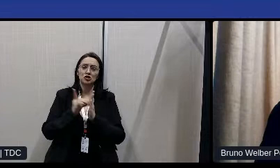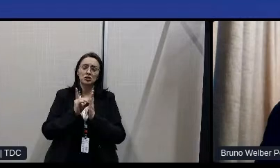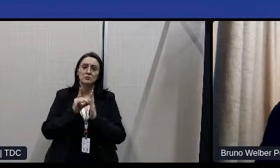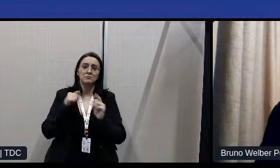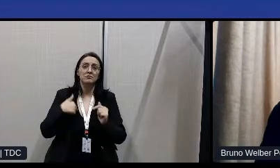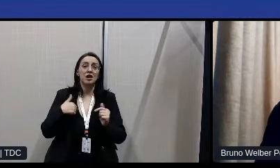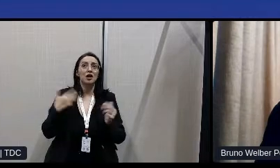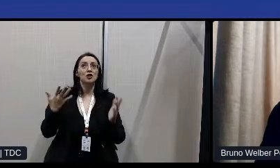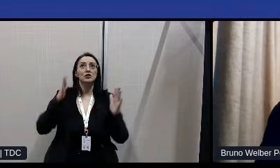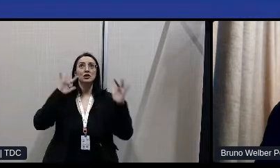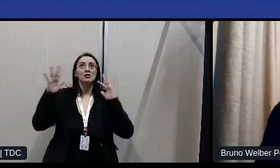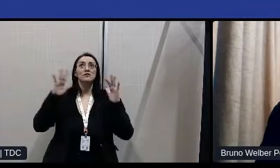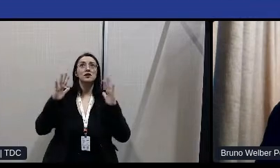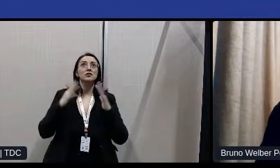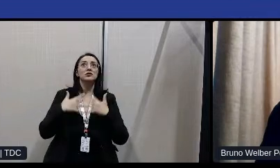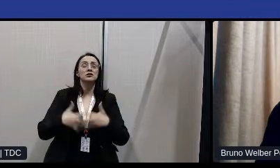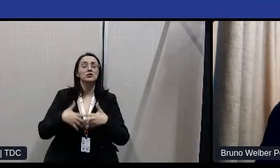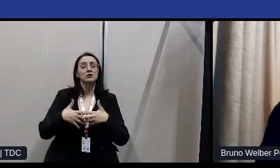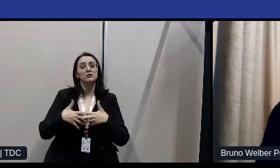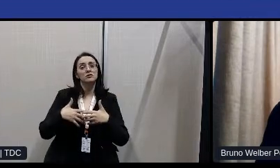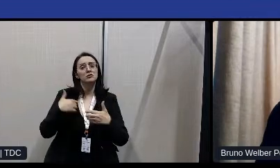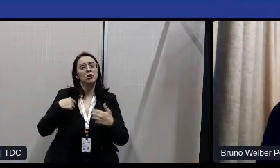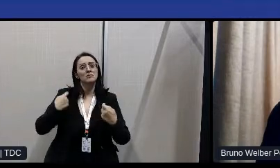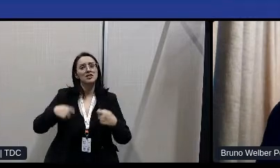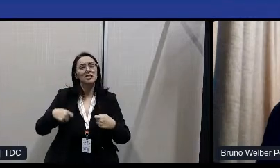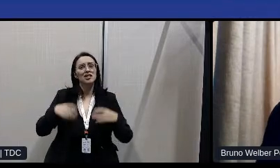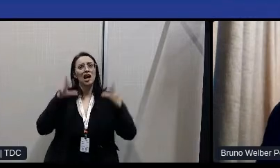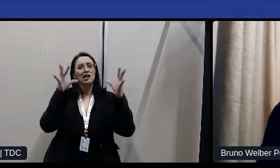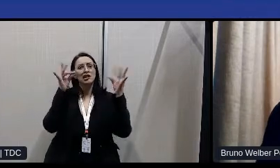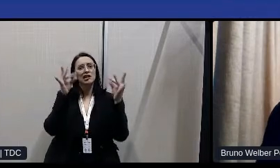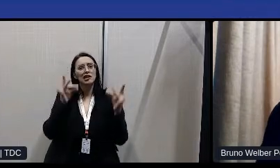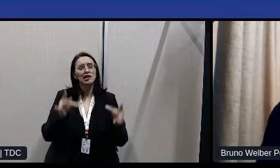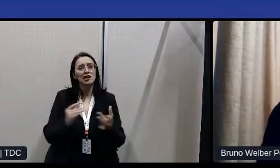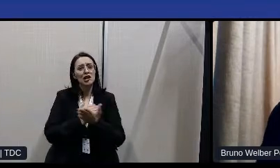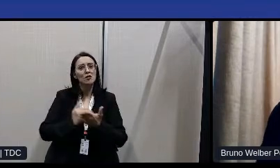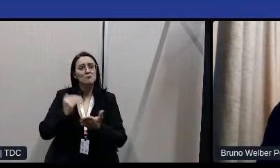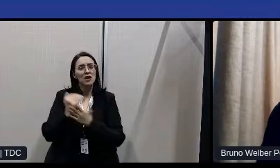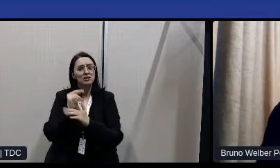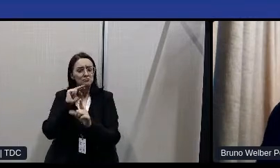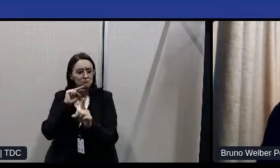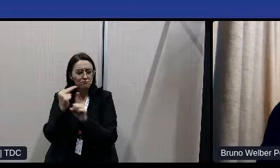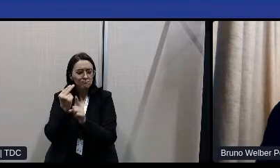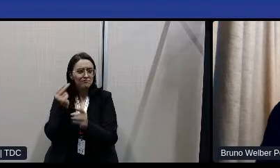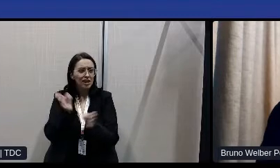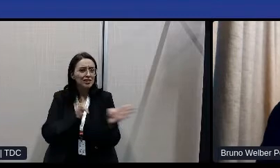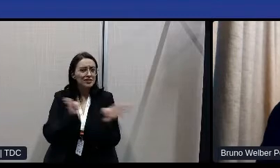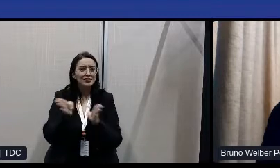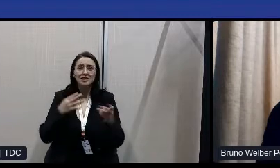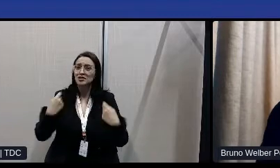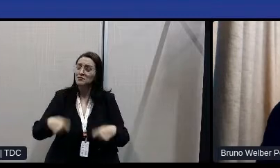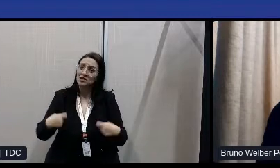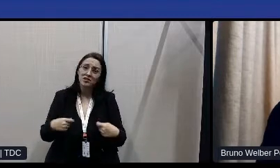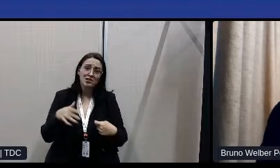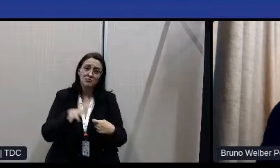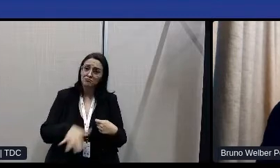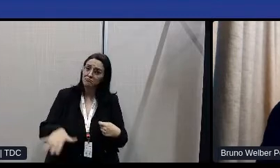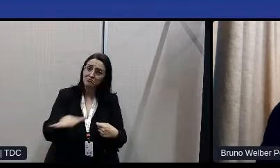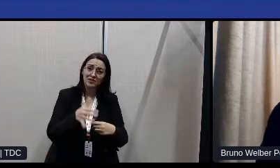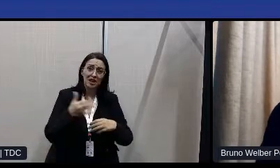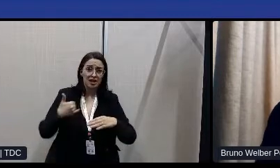nossa reflexão é, a gente precisa ainda de refinar ainda mais esse nosso olhar de acessibilidade para esse público de 60 a